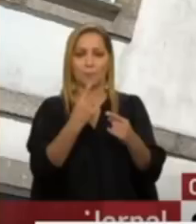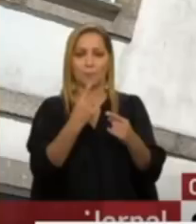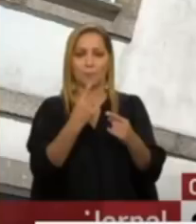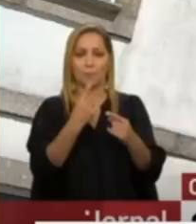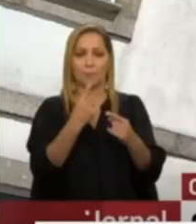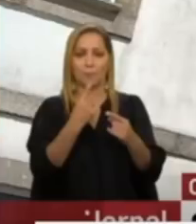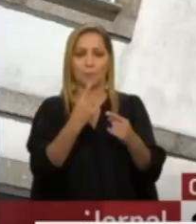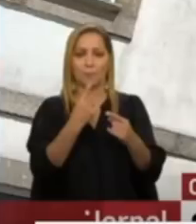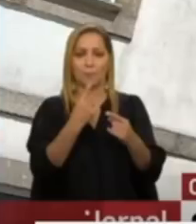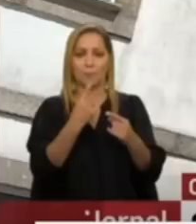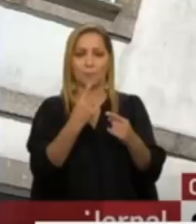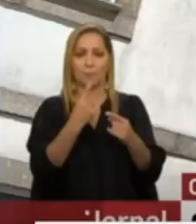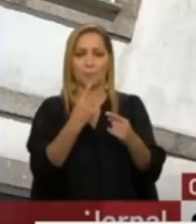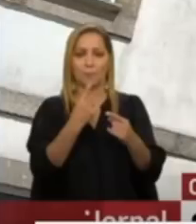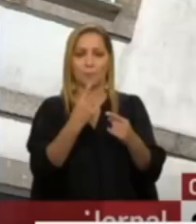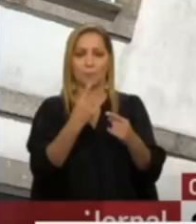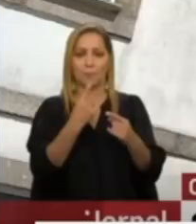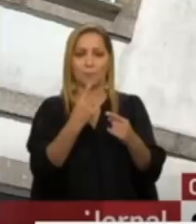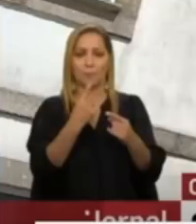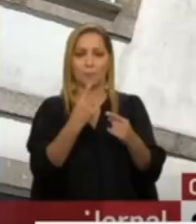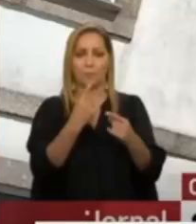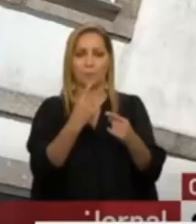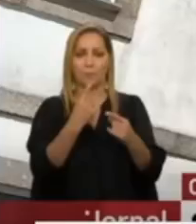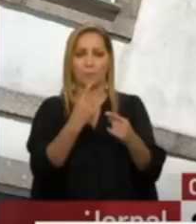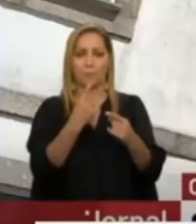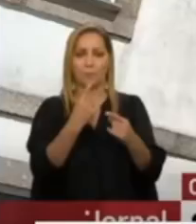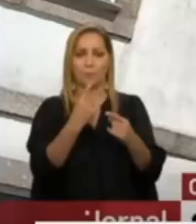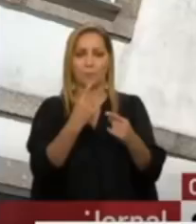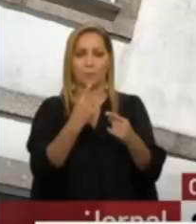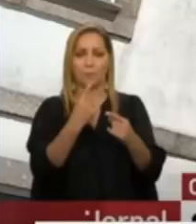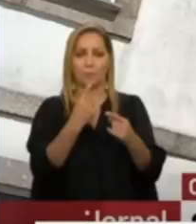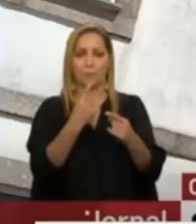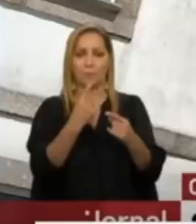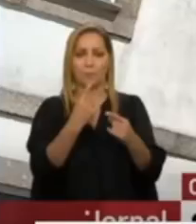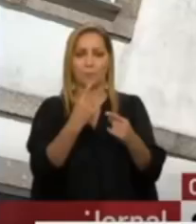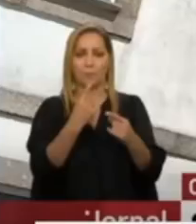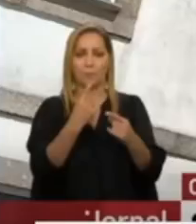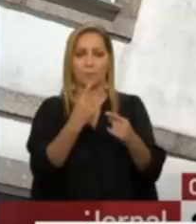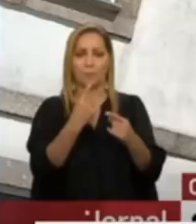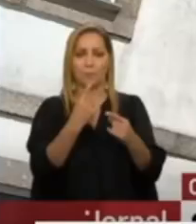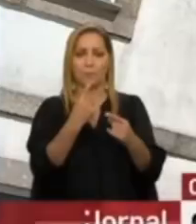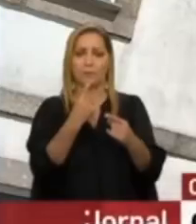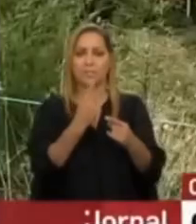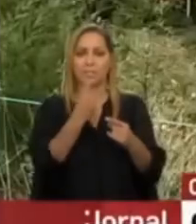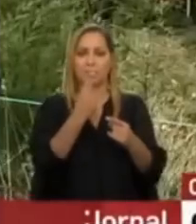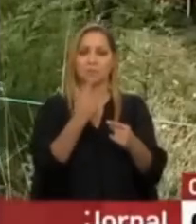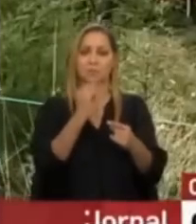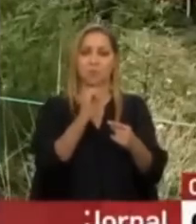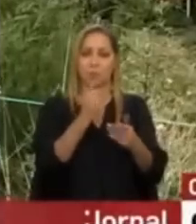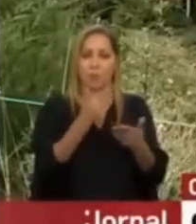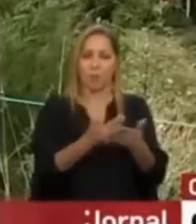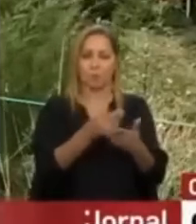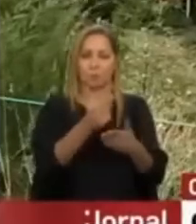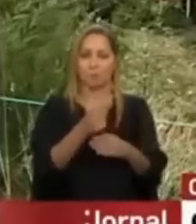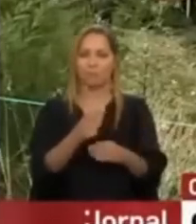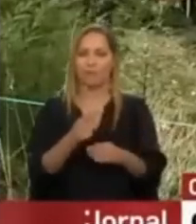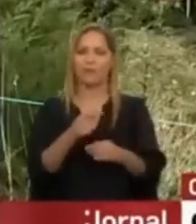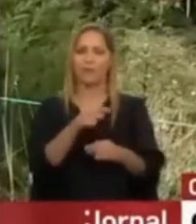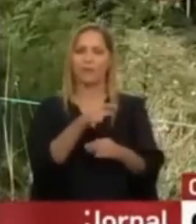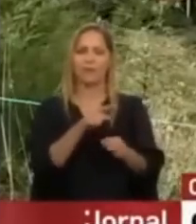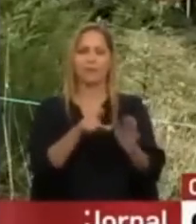malta que deve andar a levar picas. Ainda deve andar, vai na 38ª dose. Sem